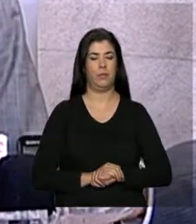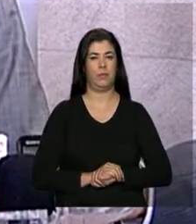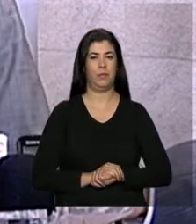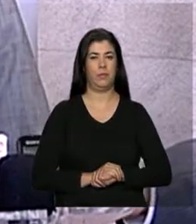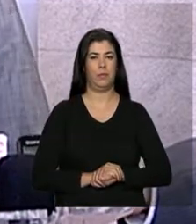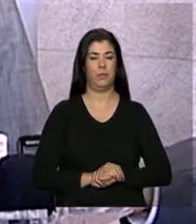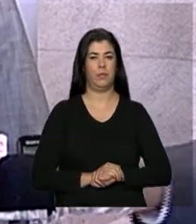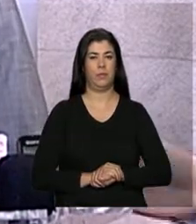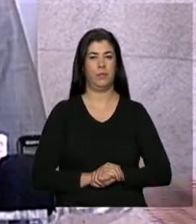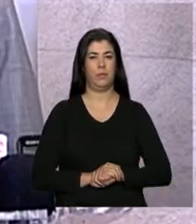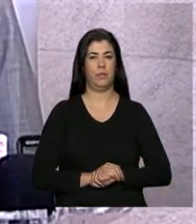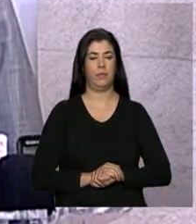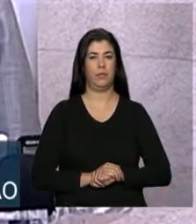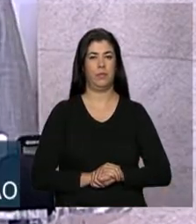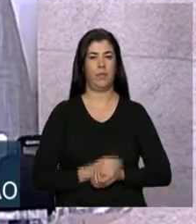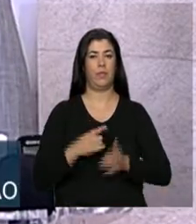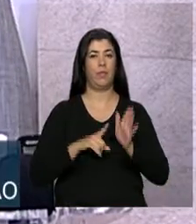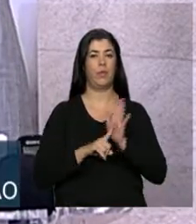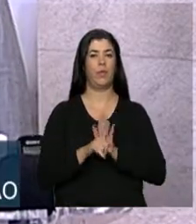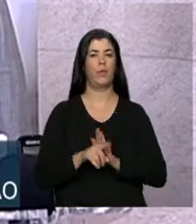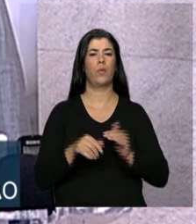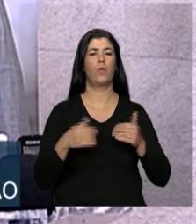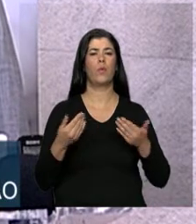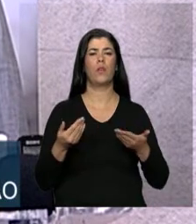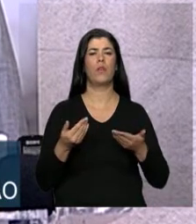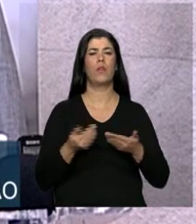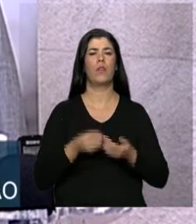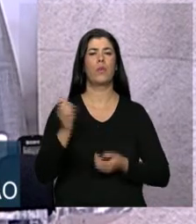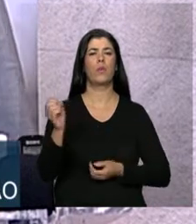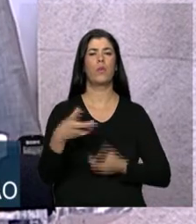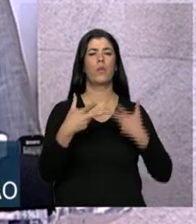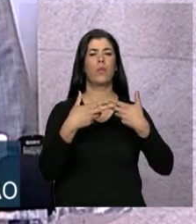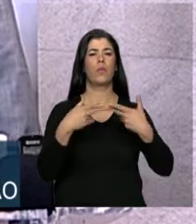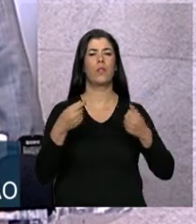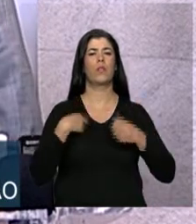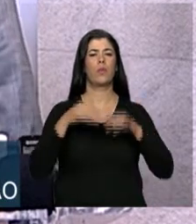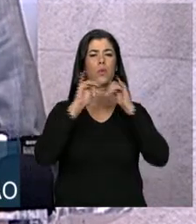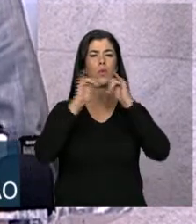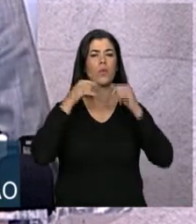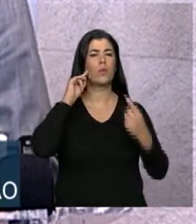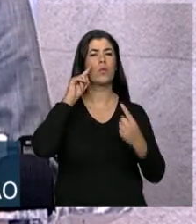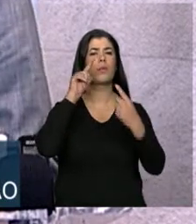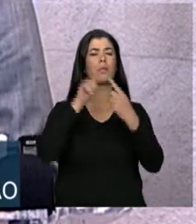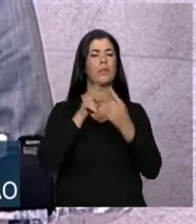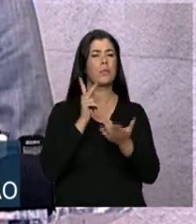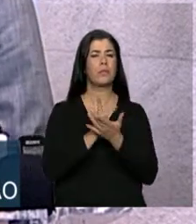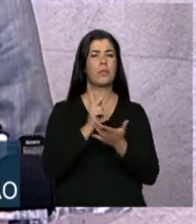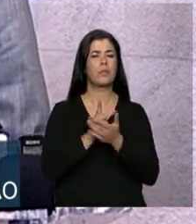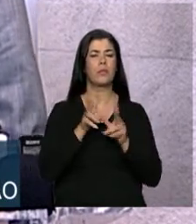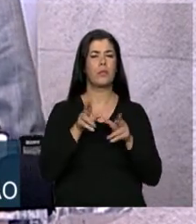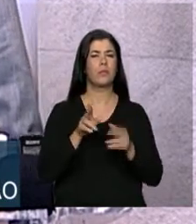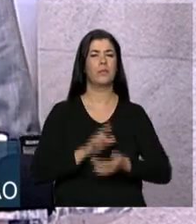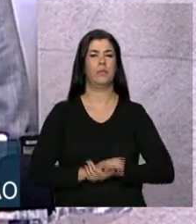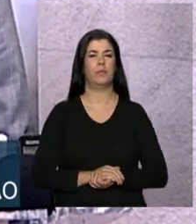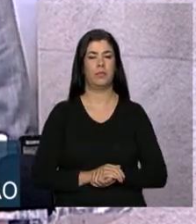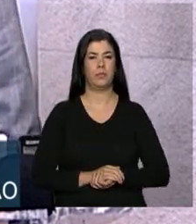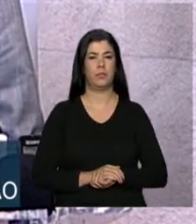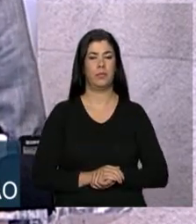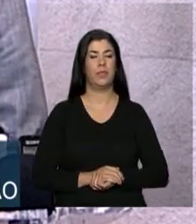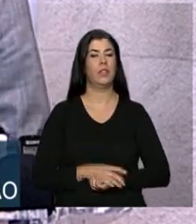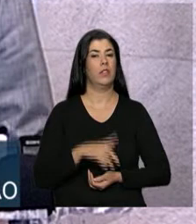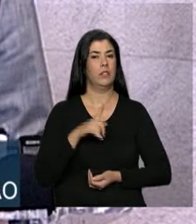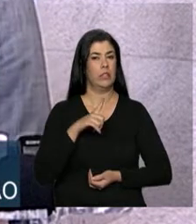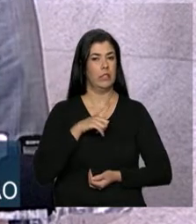Podemos. Ministro, qual a novidade dessa campanha e a meta de imunização permanece a mesma? Olha,